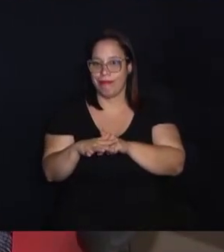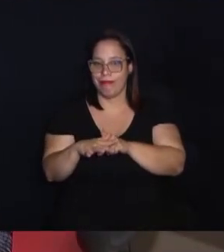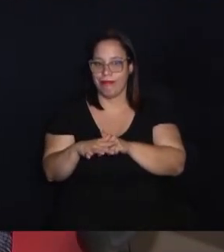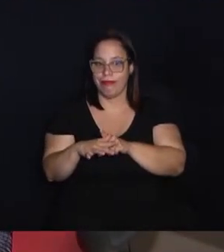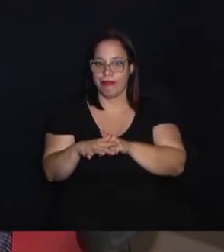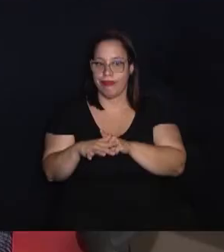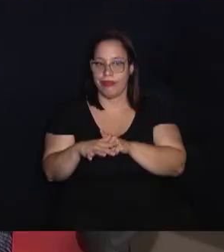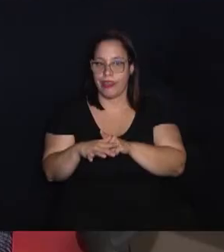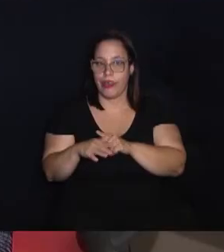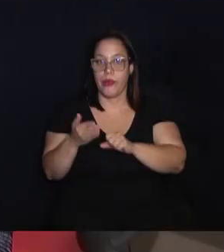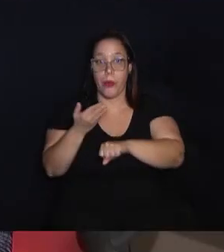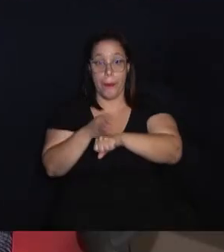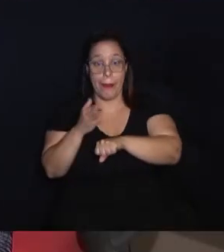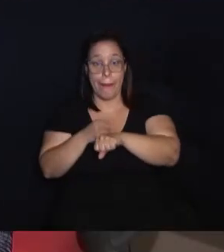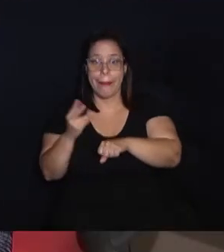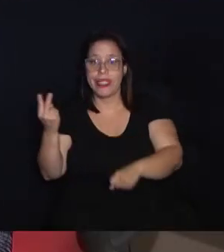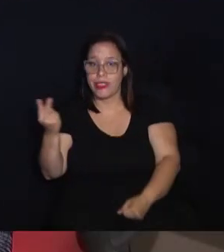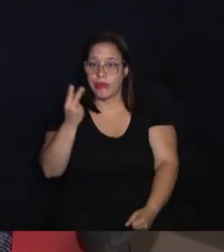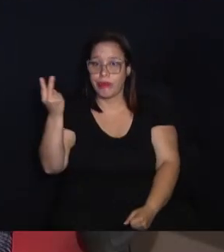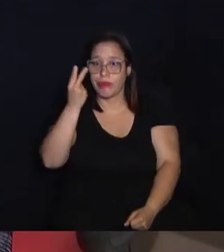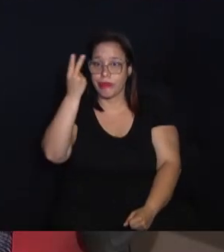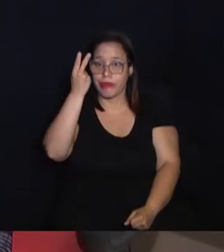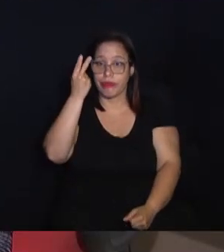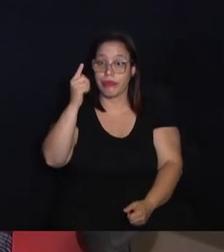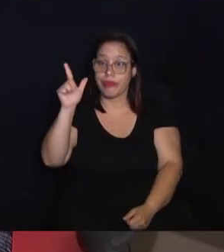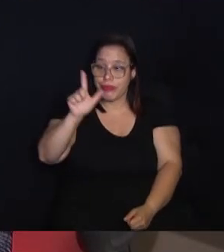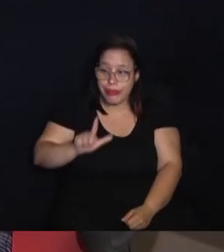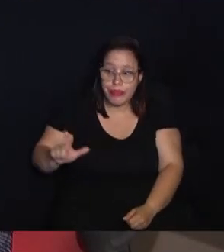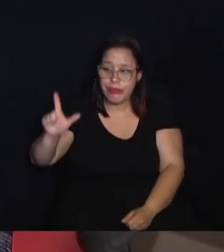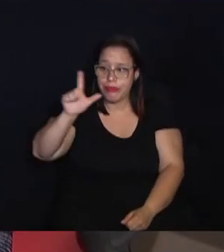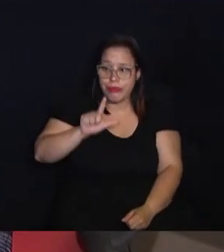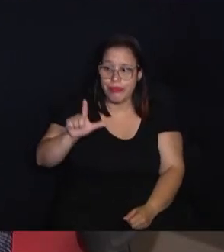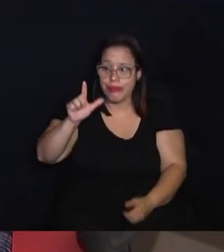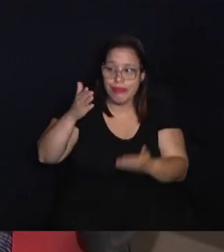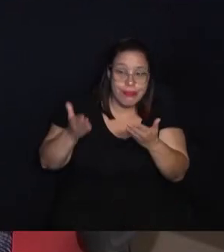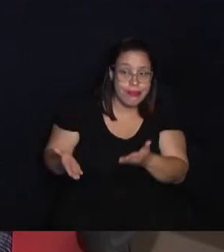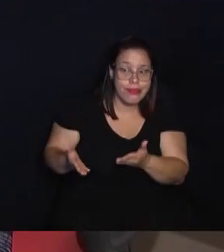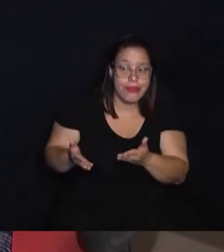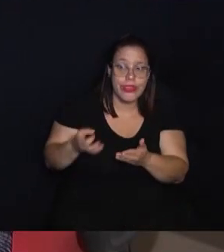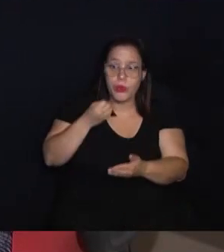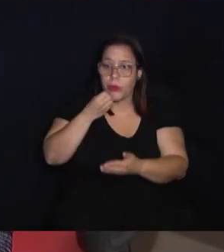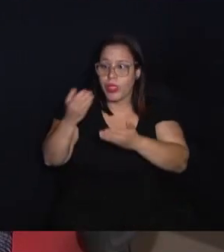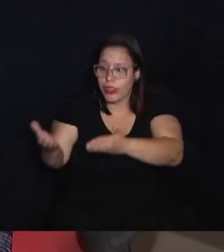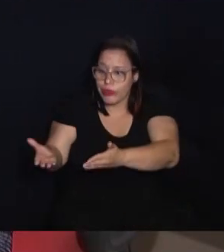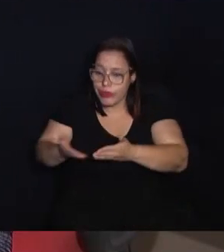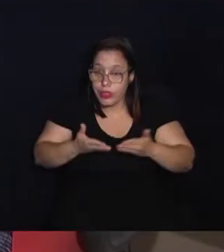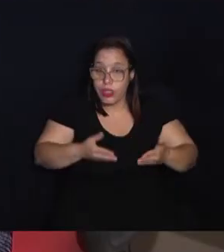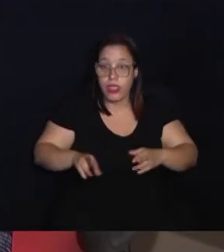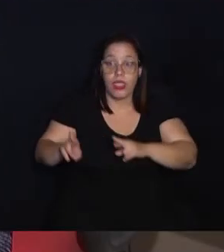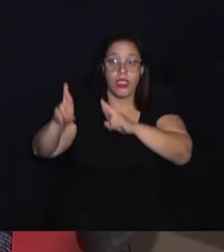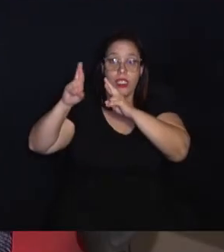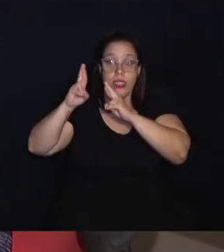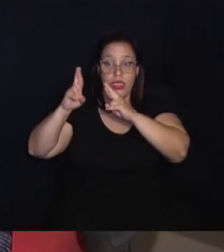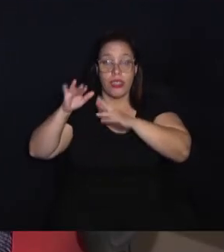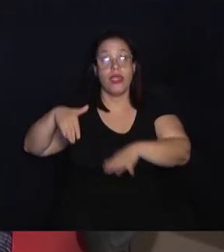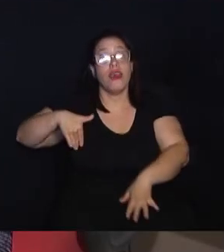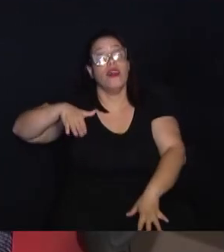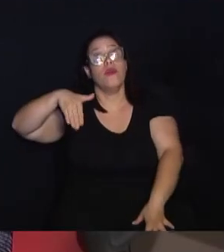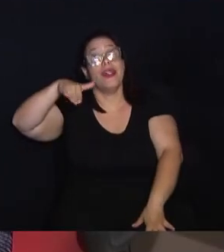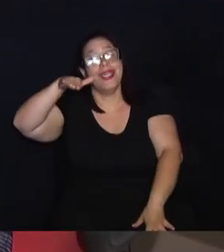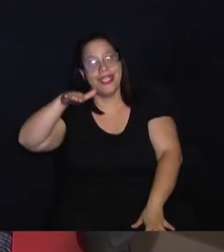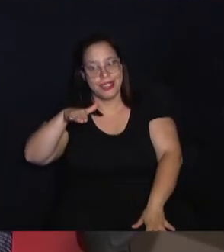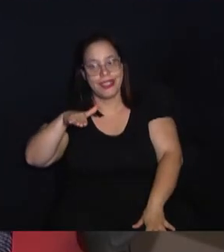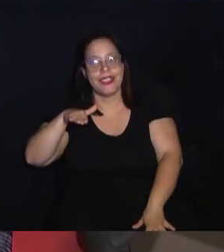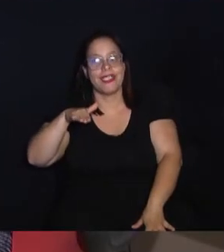Uma prática de valorização dessas literaturas. E isso é muito bem-vindo e eu espero que seja cada vez mais, não é? Que haja